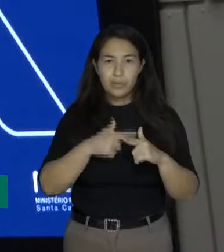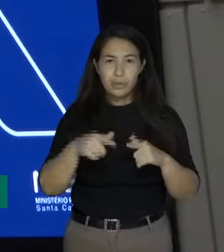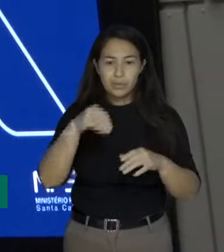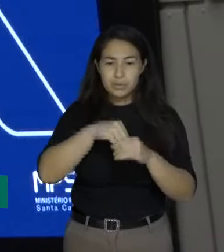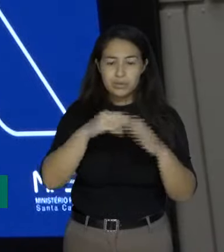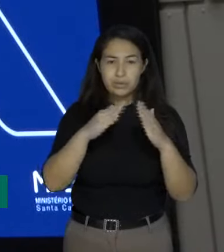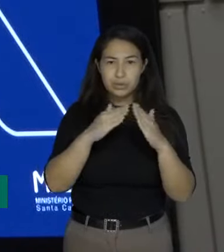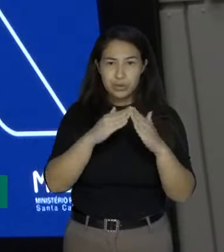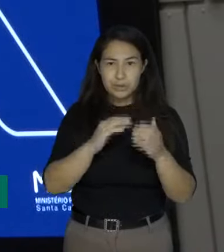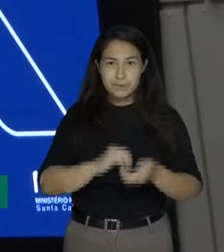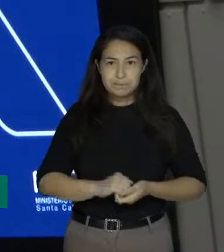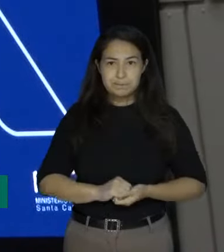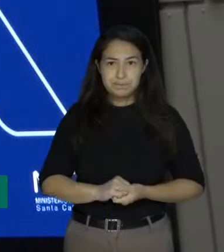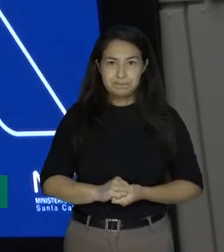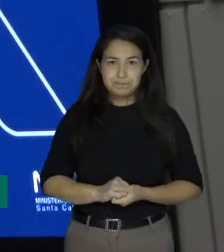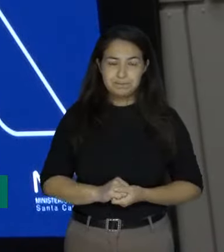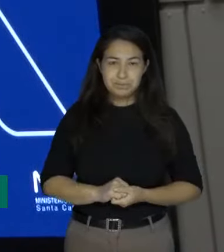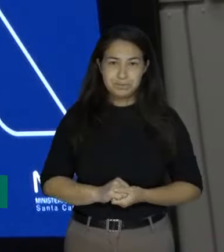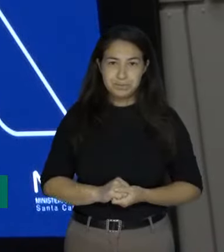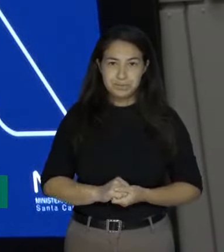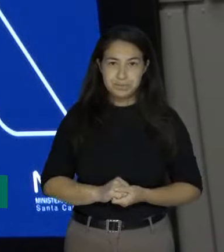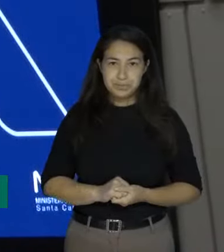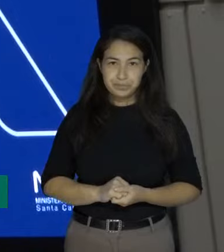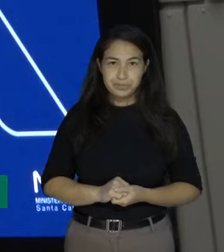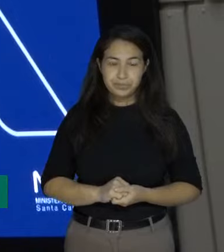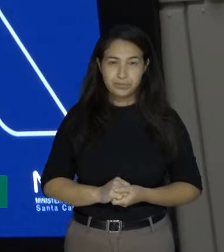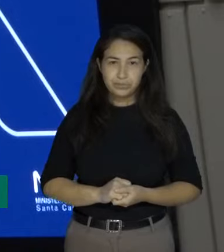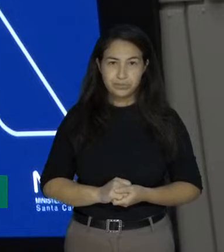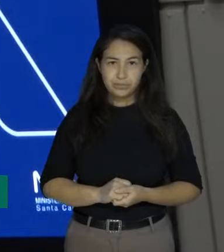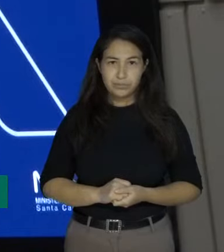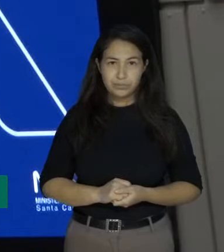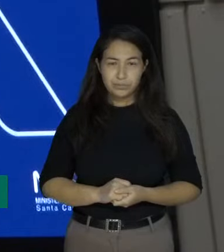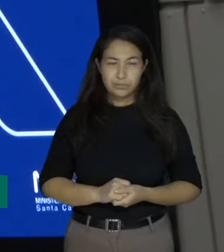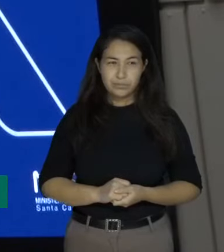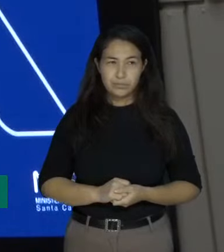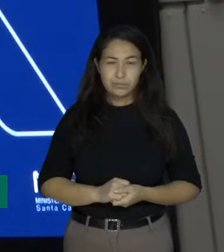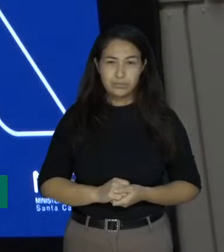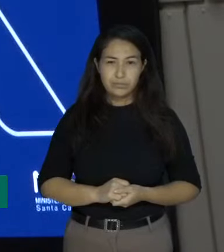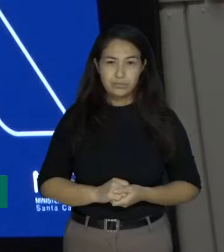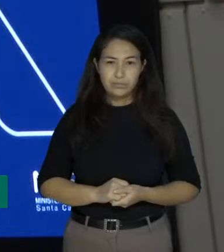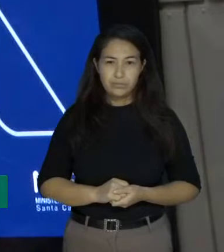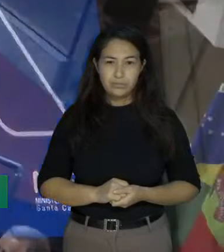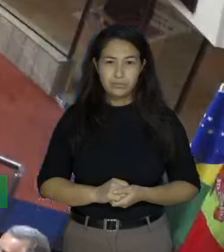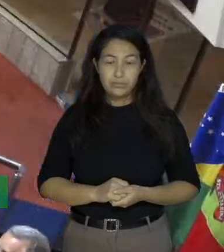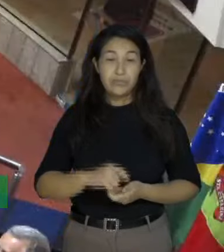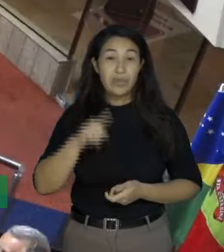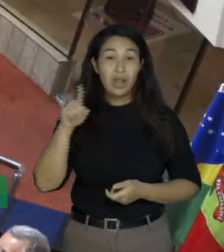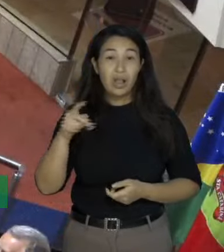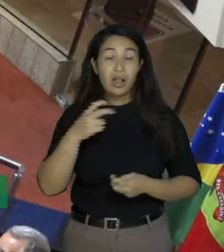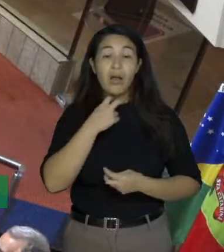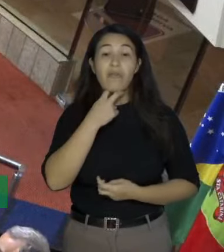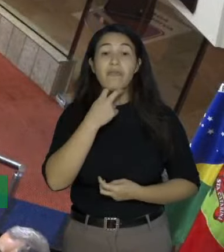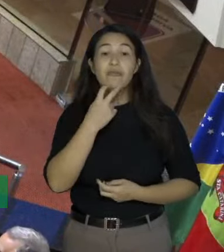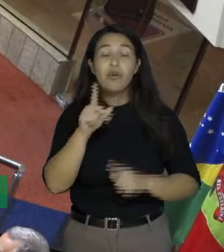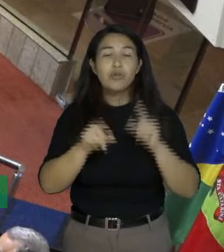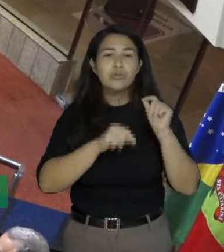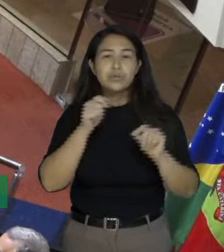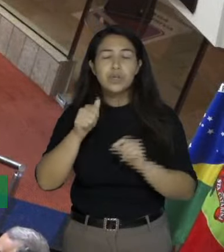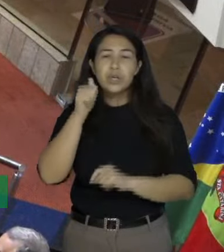e a minha dúvida é essa o que que eu faço sabe essa sua voz de mulheres